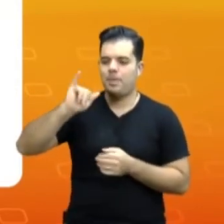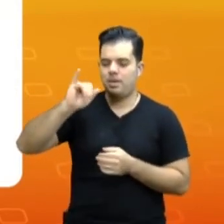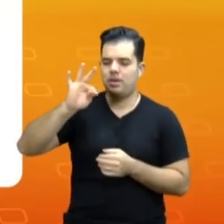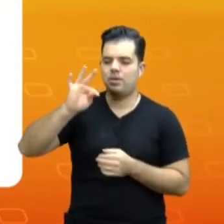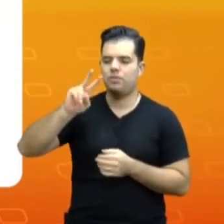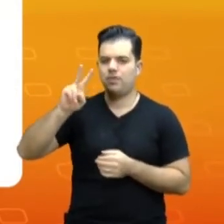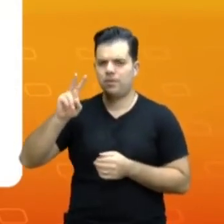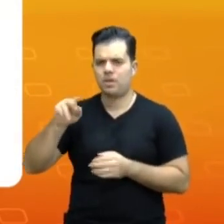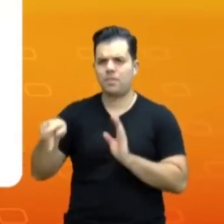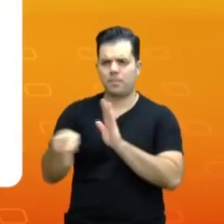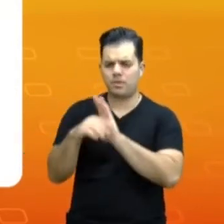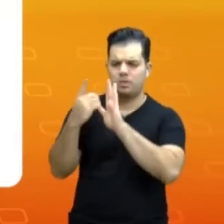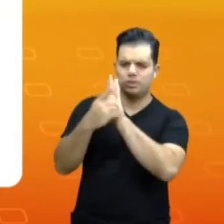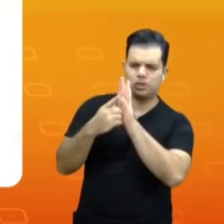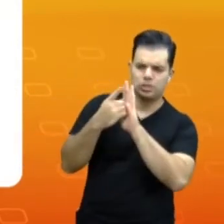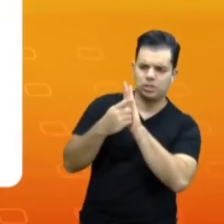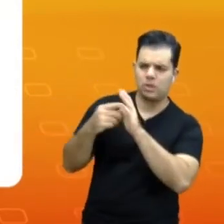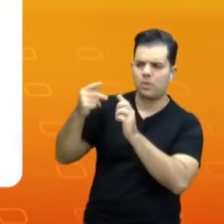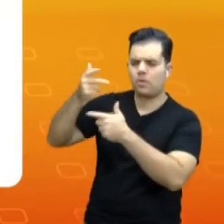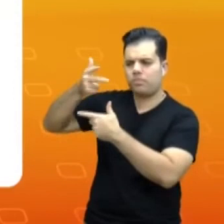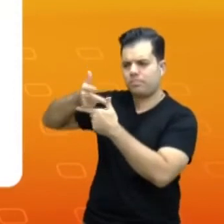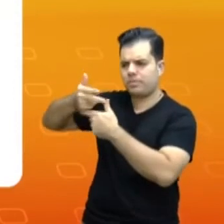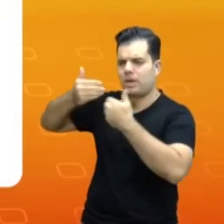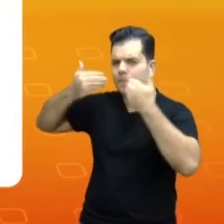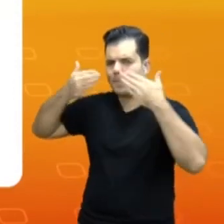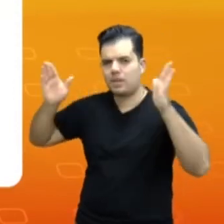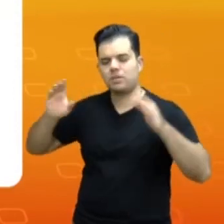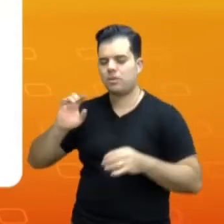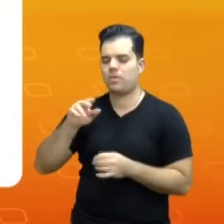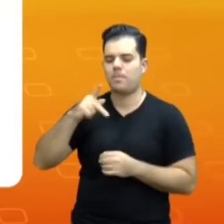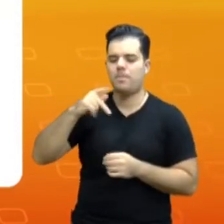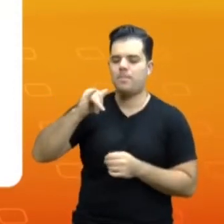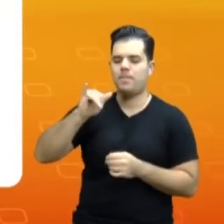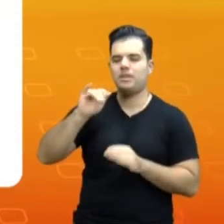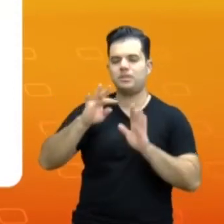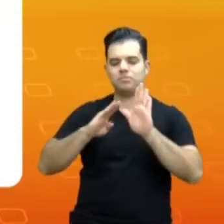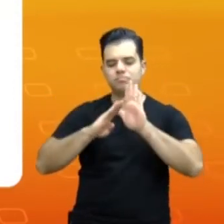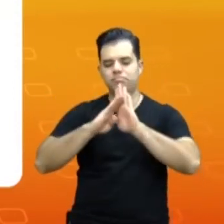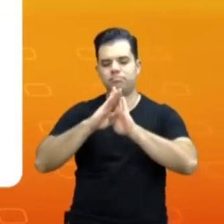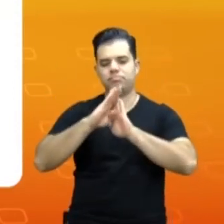na TV aberta, mas no Pay TV a audiência e os índices foram muito bons.